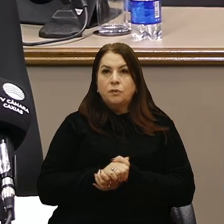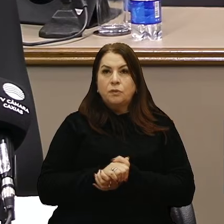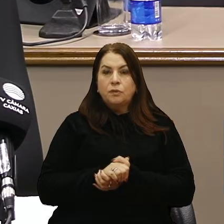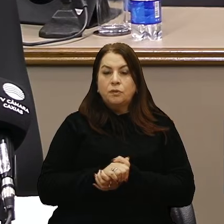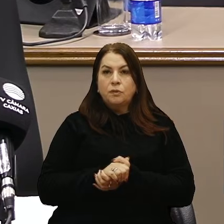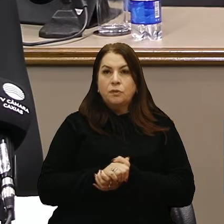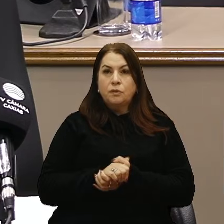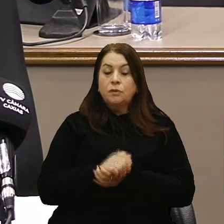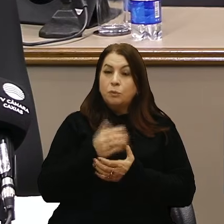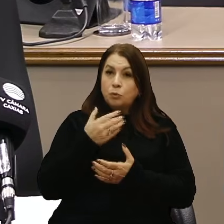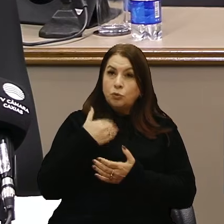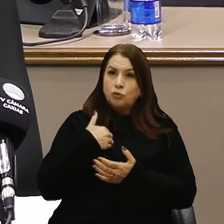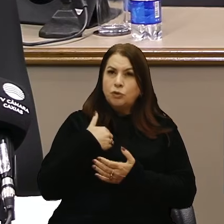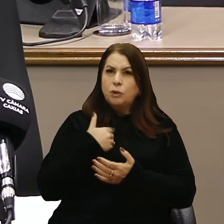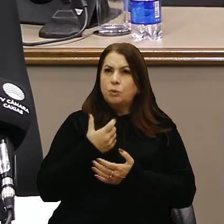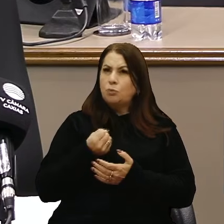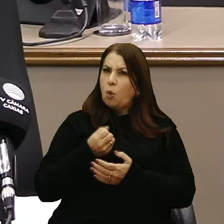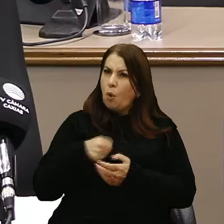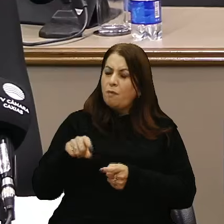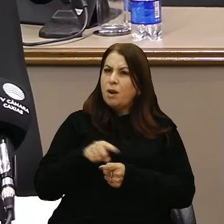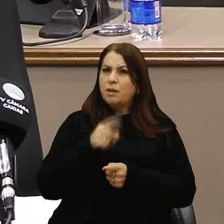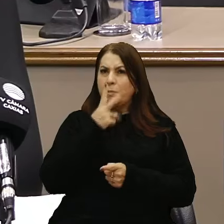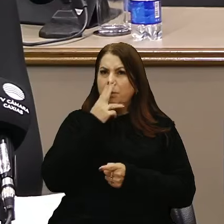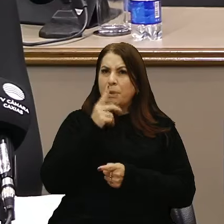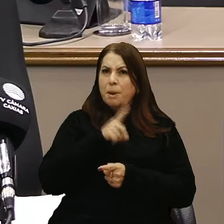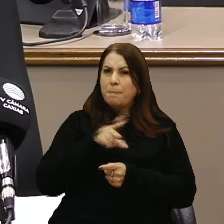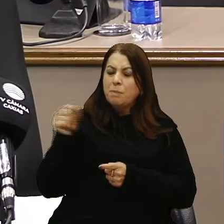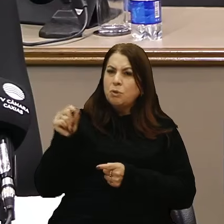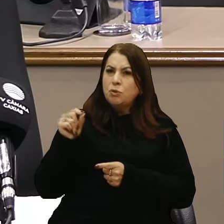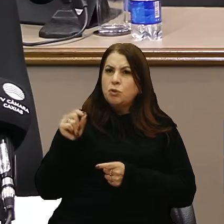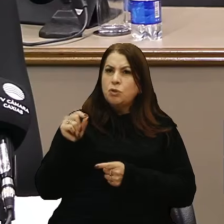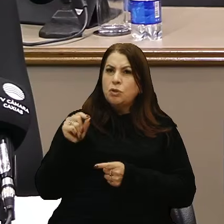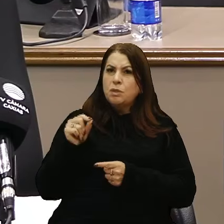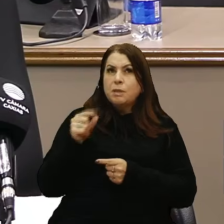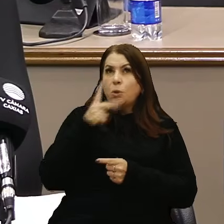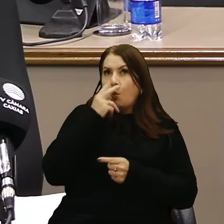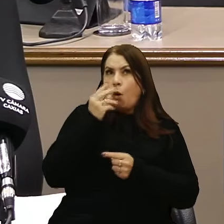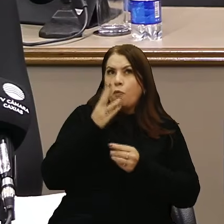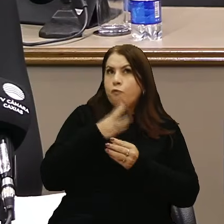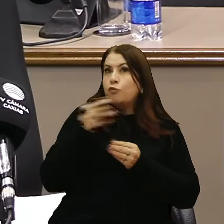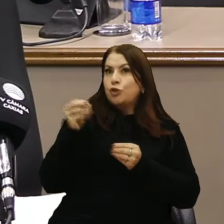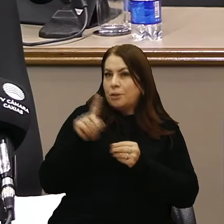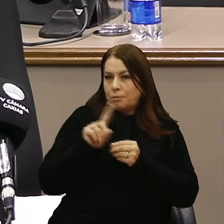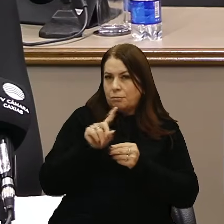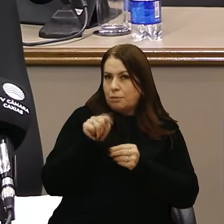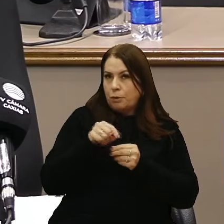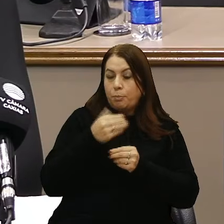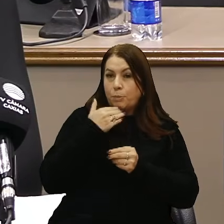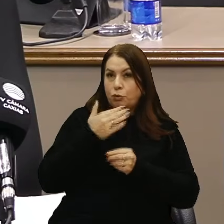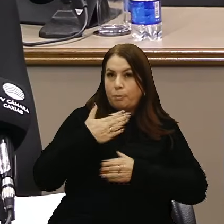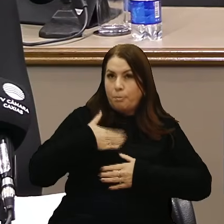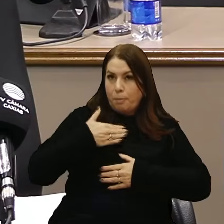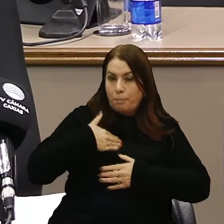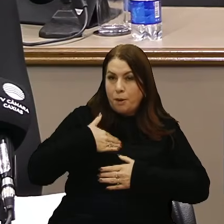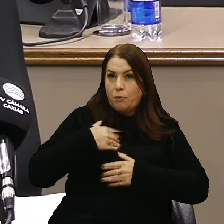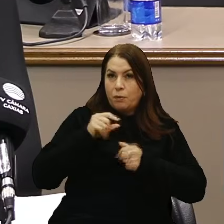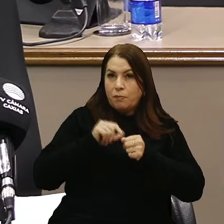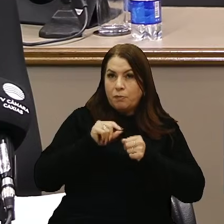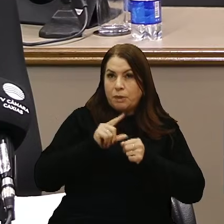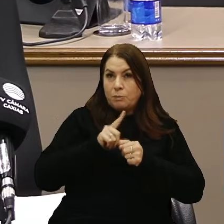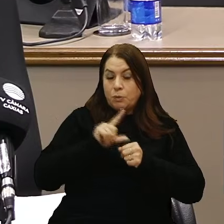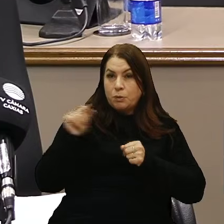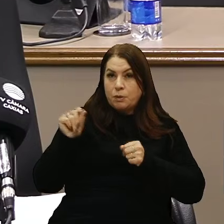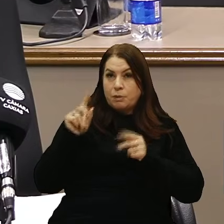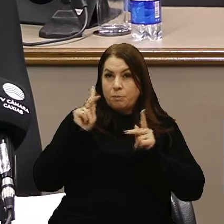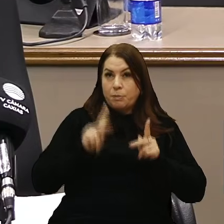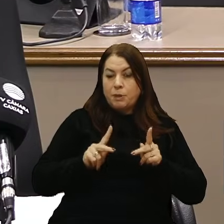Tá? De forma covarde, ficou parecendo que tu saiu daqui fugido, mas não foi. Foi um pedido meu que eu te fiz para sair, porque o